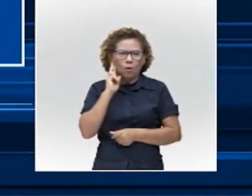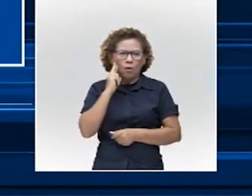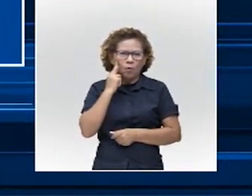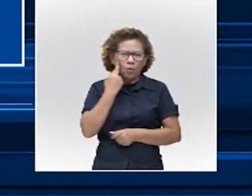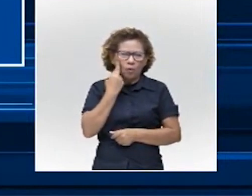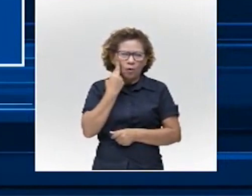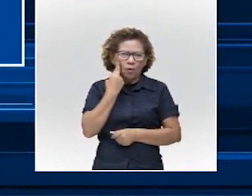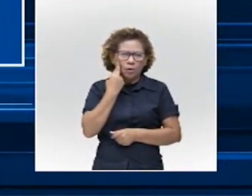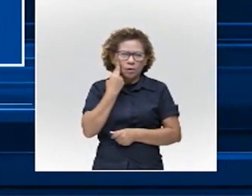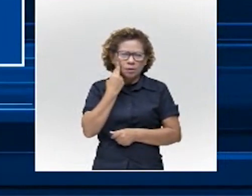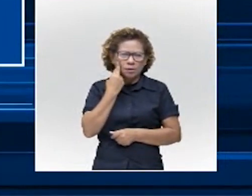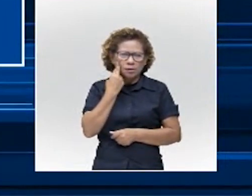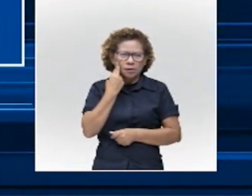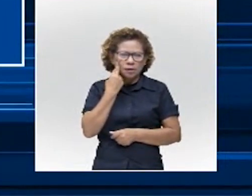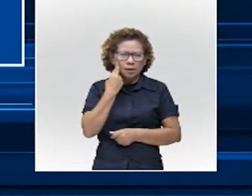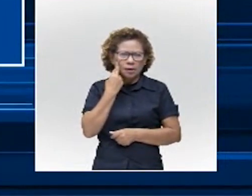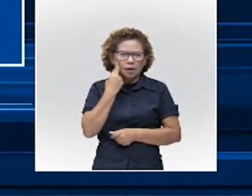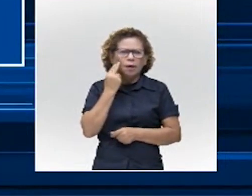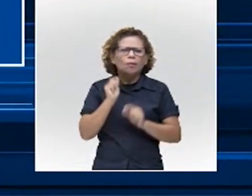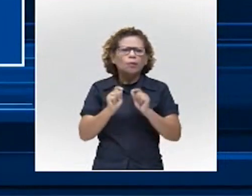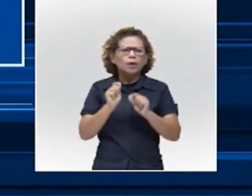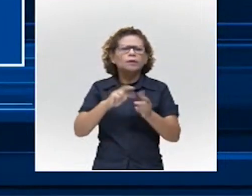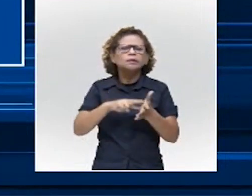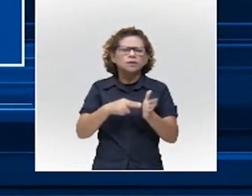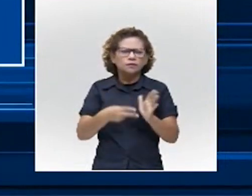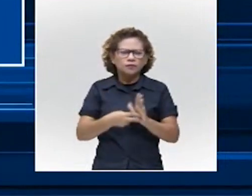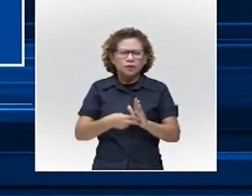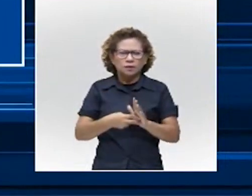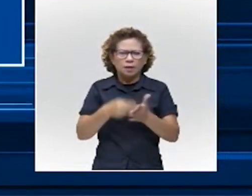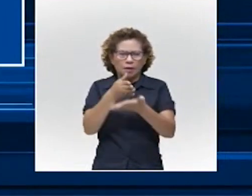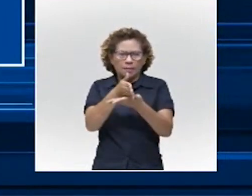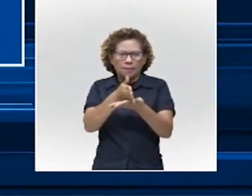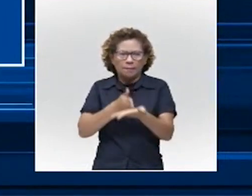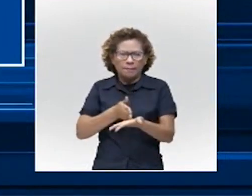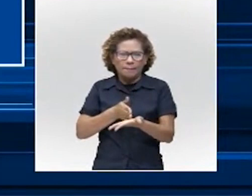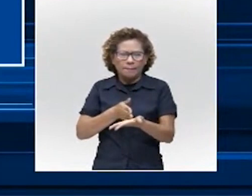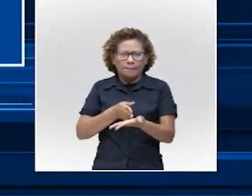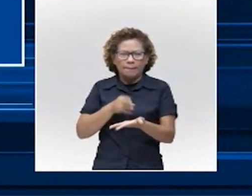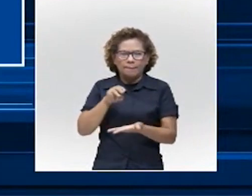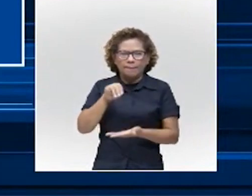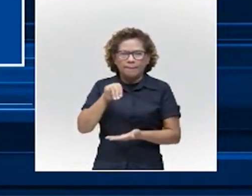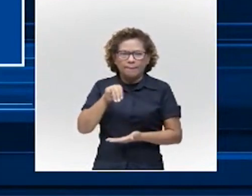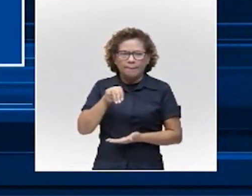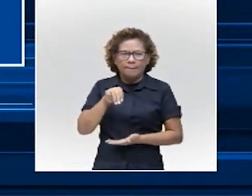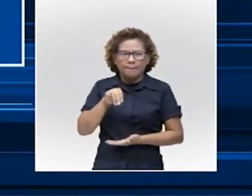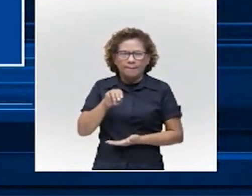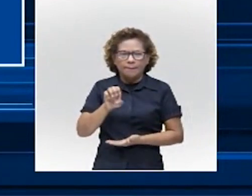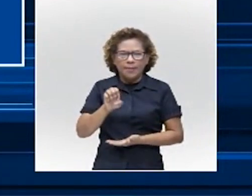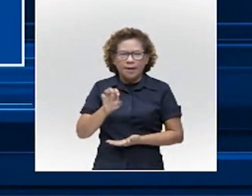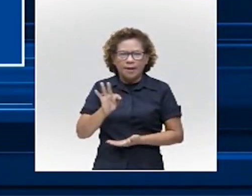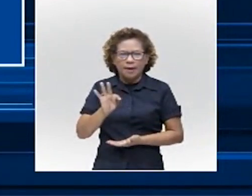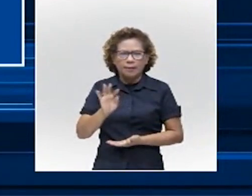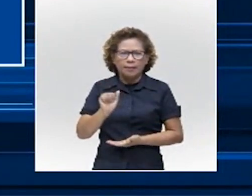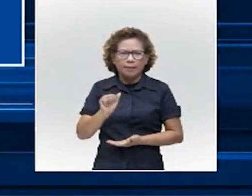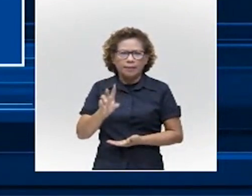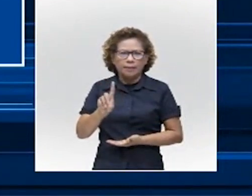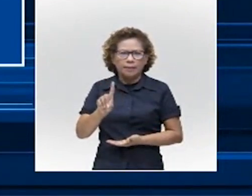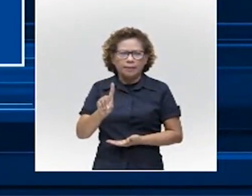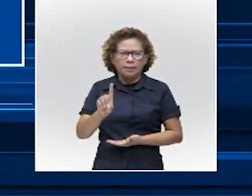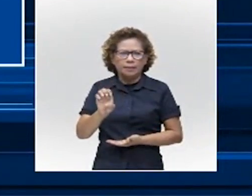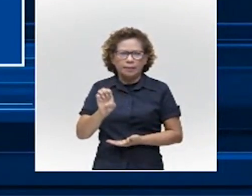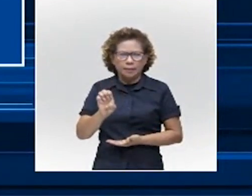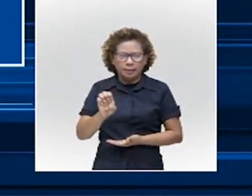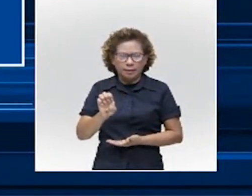rosa, representa o quê? A metade, não é mesmo? Então, olha só, aqui como se fosse